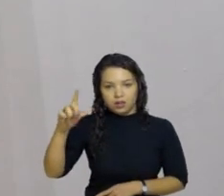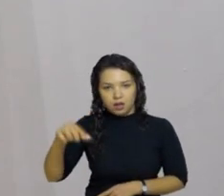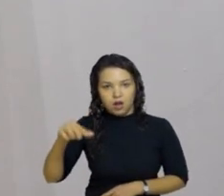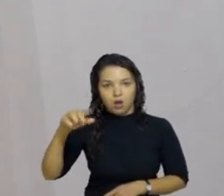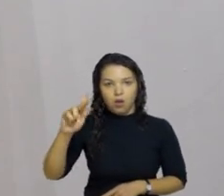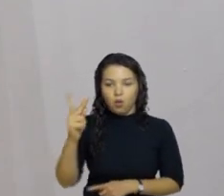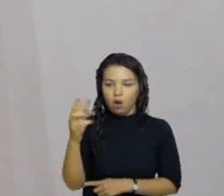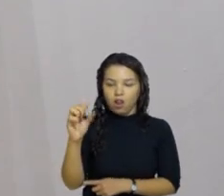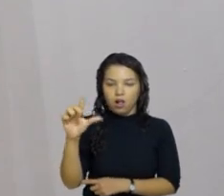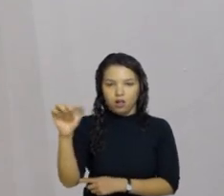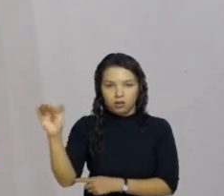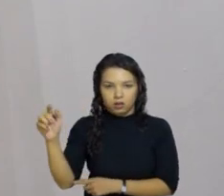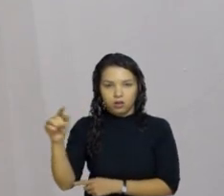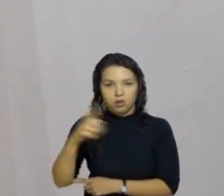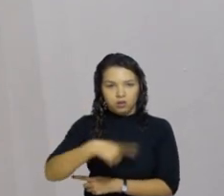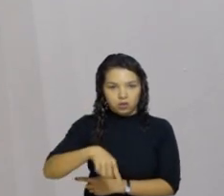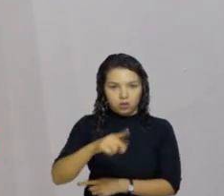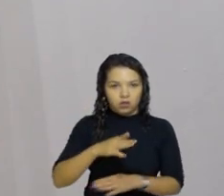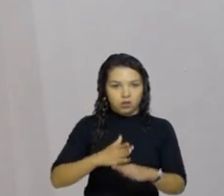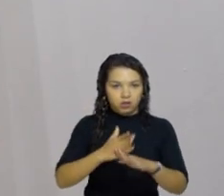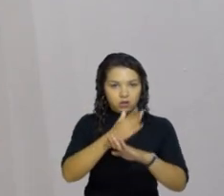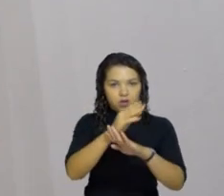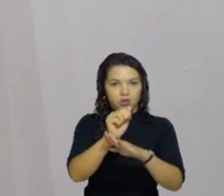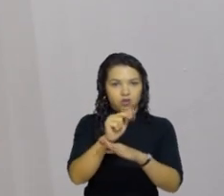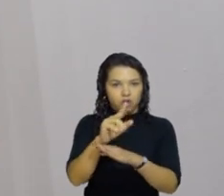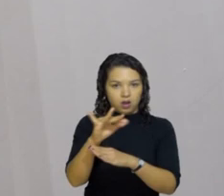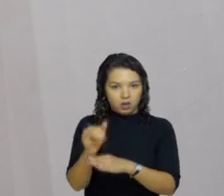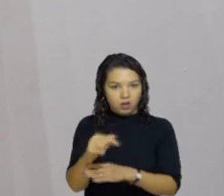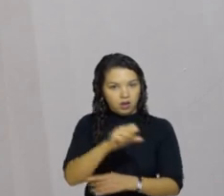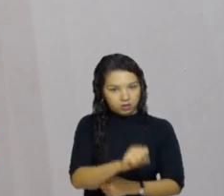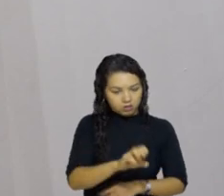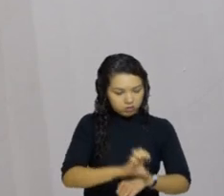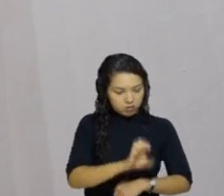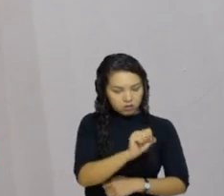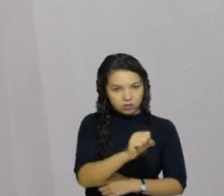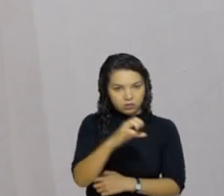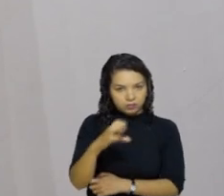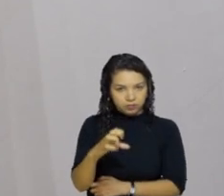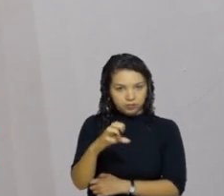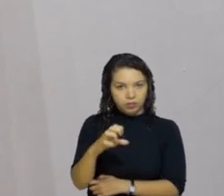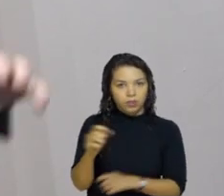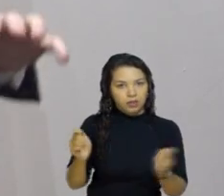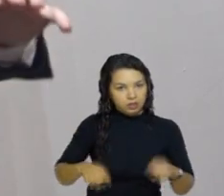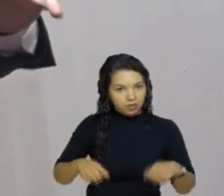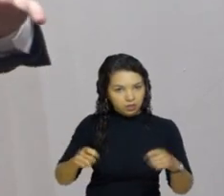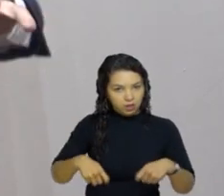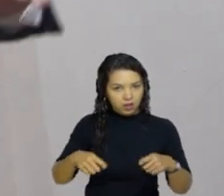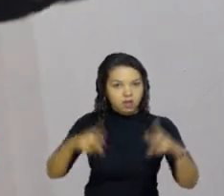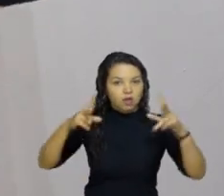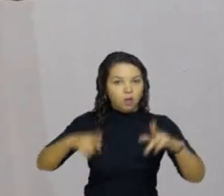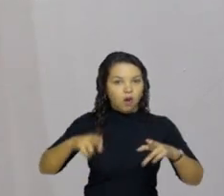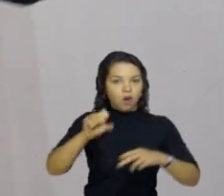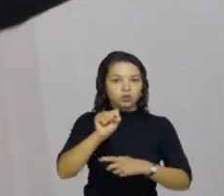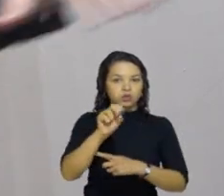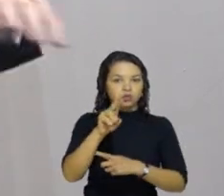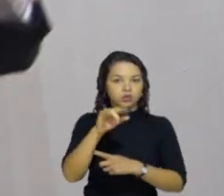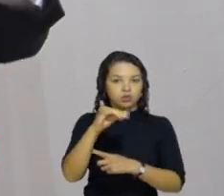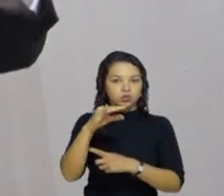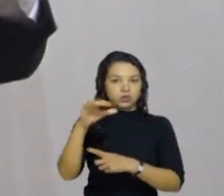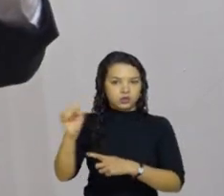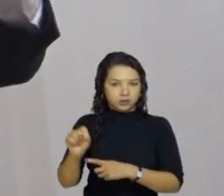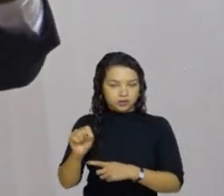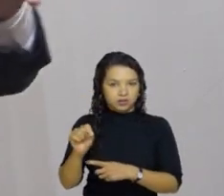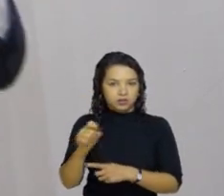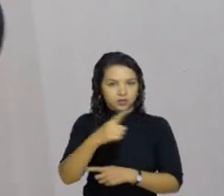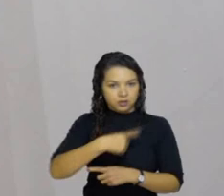próximo patamar será o da Austrália. Santa Catarina, como diria o deputado Antídio, tem condição de ser uma Suíça. Se nós já fizermos de todo o estado